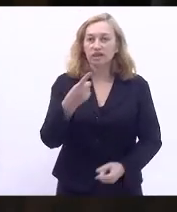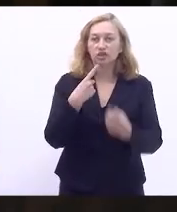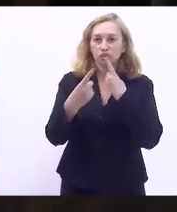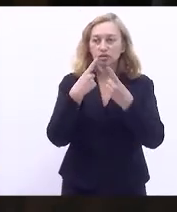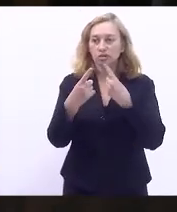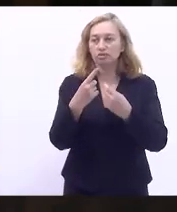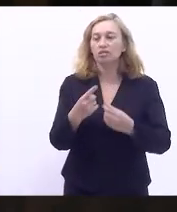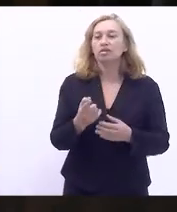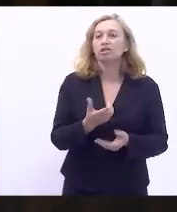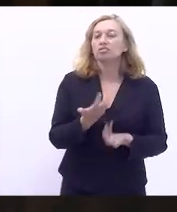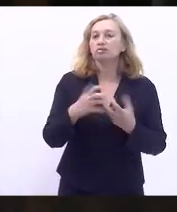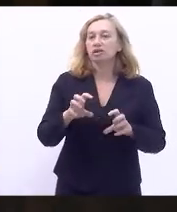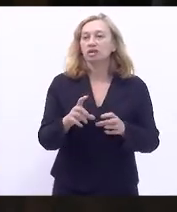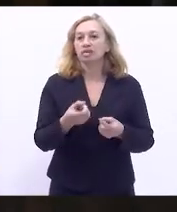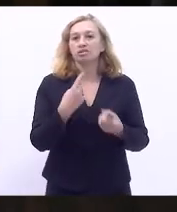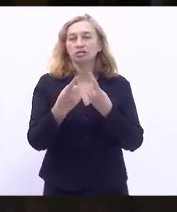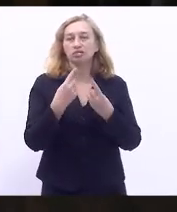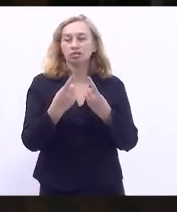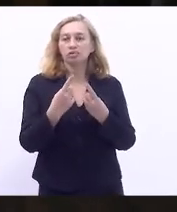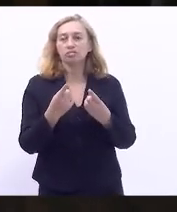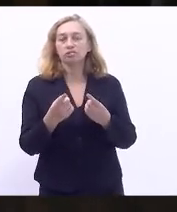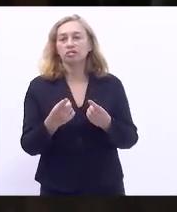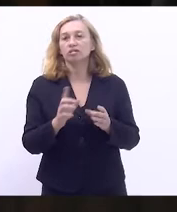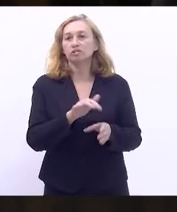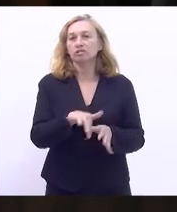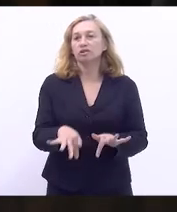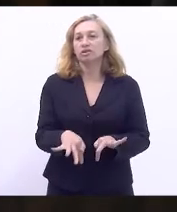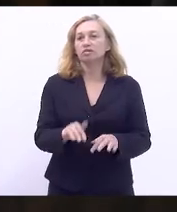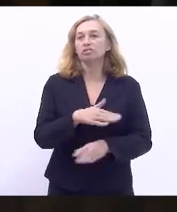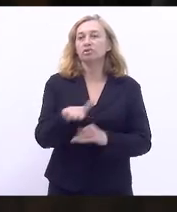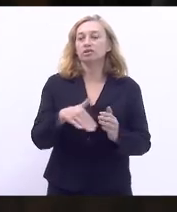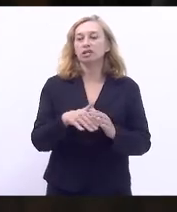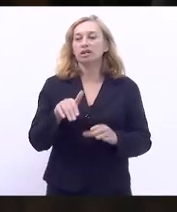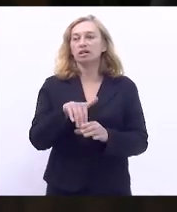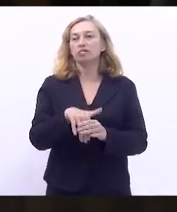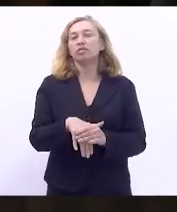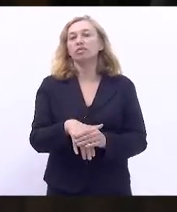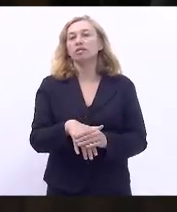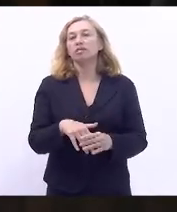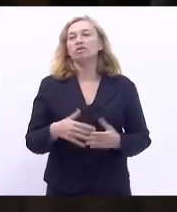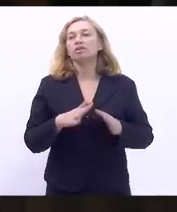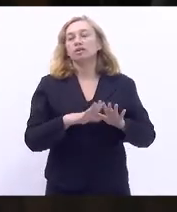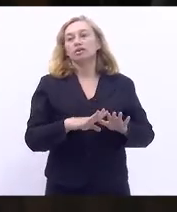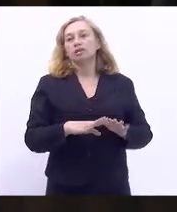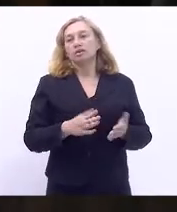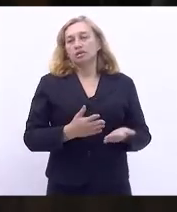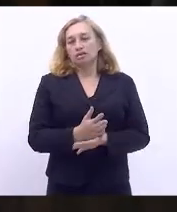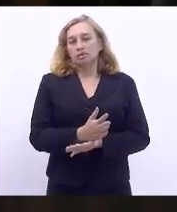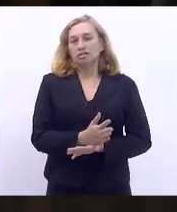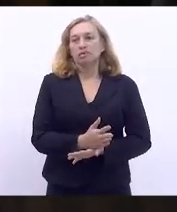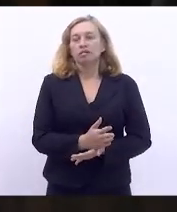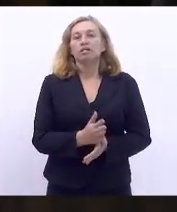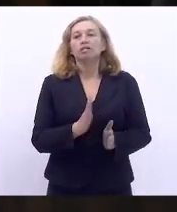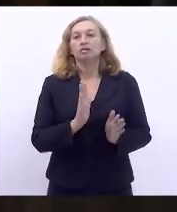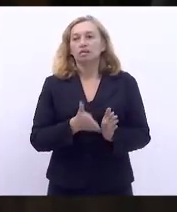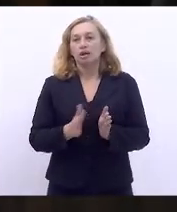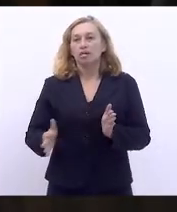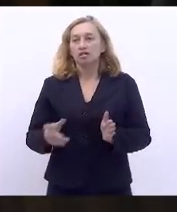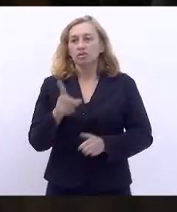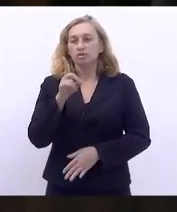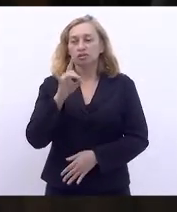discussão, não havendo que queira discutir, encerrada a discussão, em votação, os senhores que aprovam permaneçam como estão aprovados, vai a promulgação. Incluídos na ordem do dia, de acordo